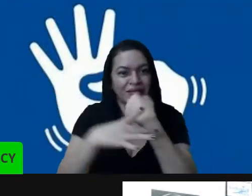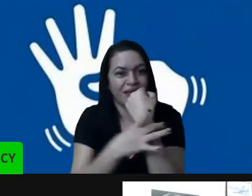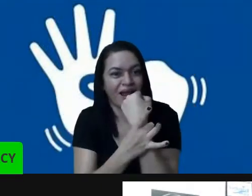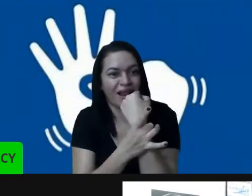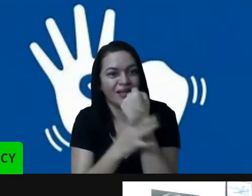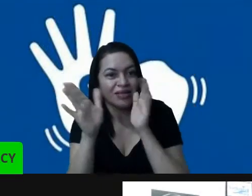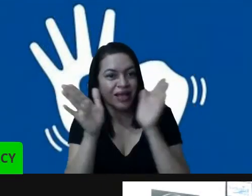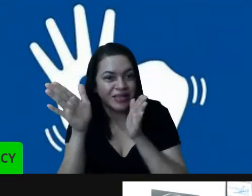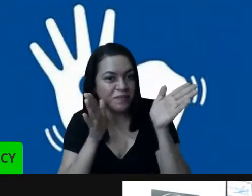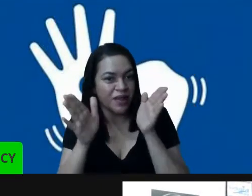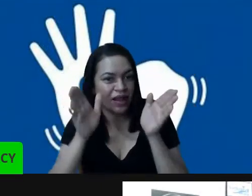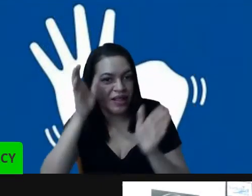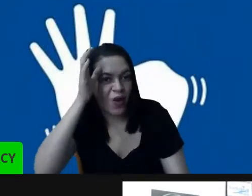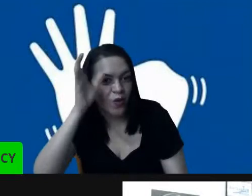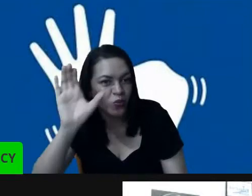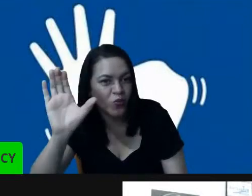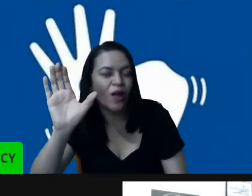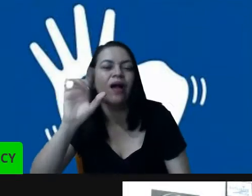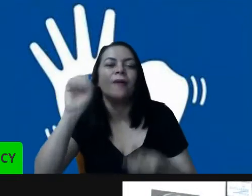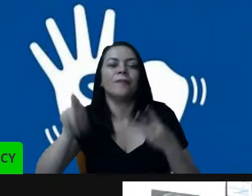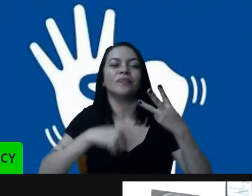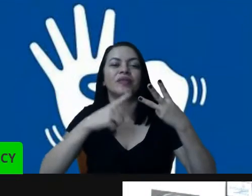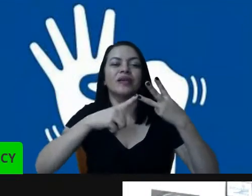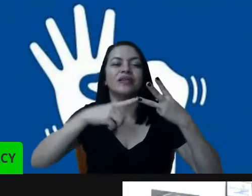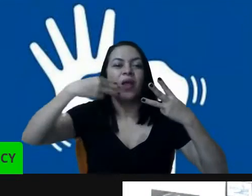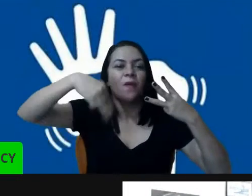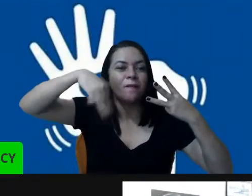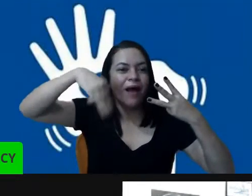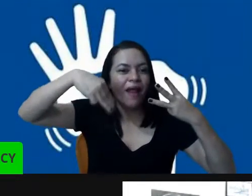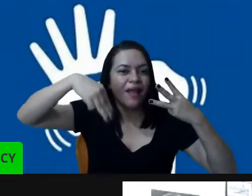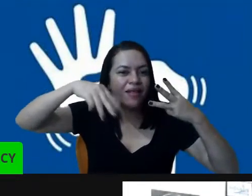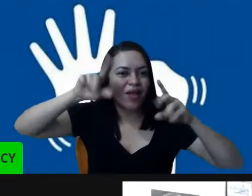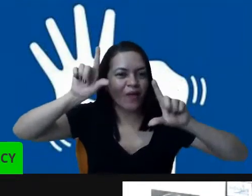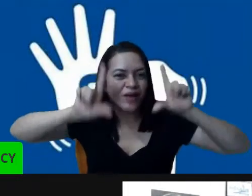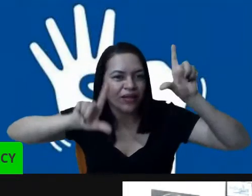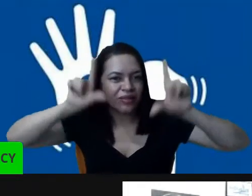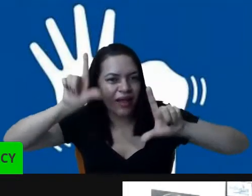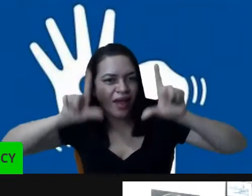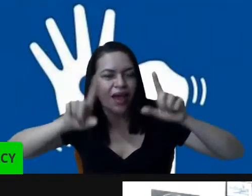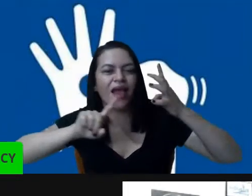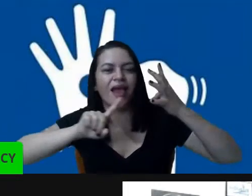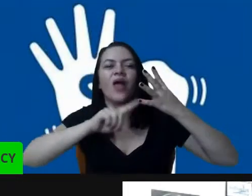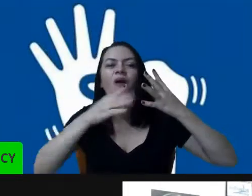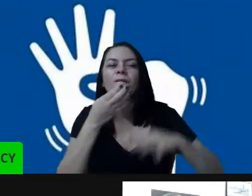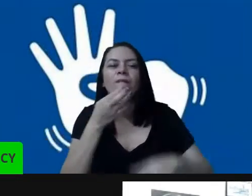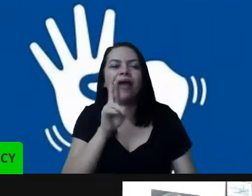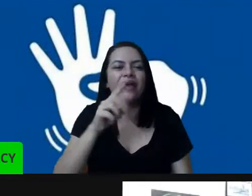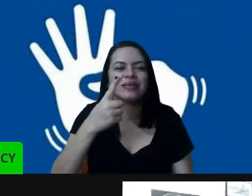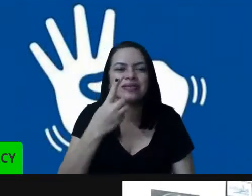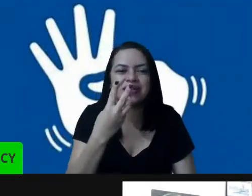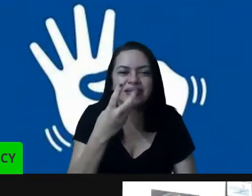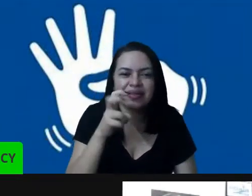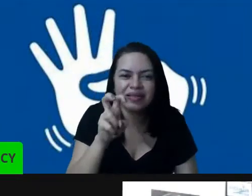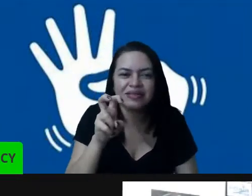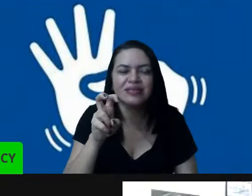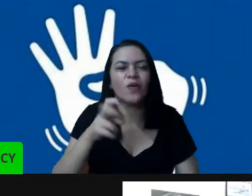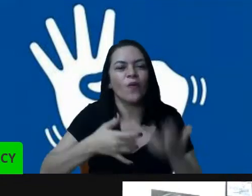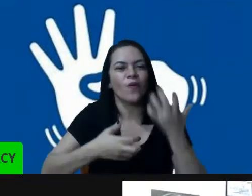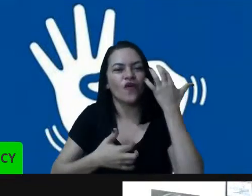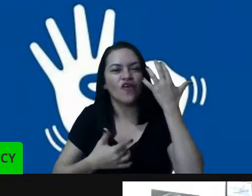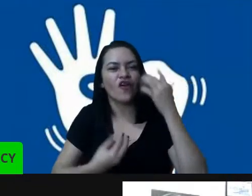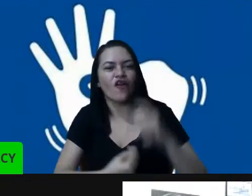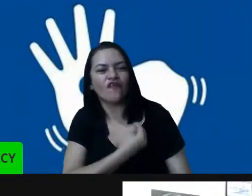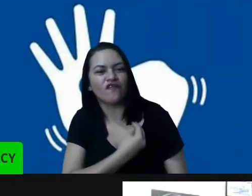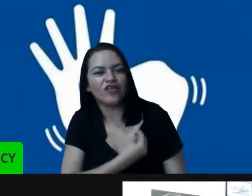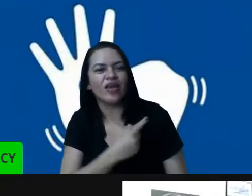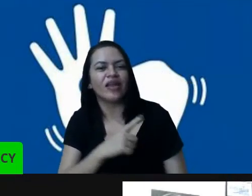cultural. A gente tem Maranhão na Tela, BR-135, Rico Choro Convida. A gente tem o nosso carnaval, a gente